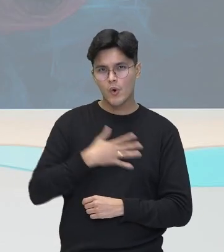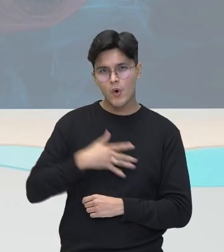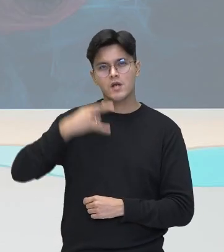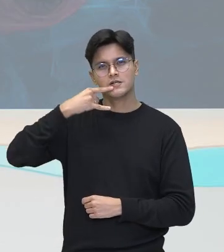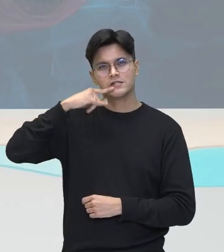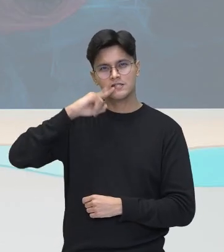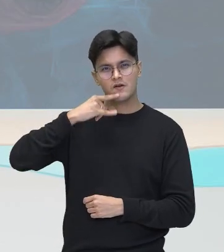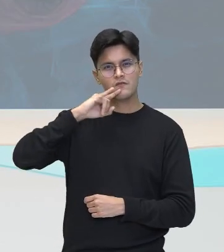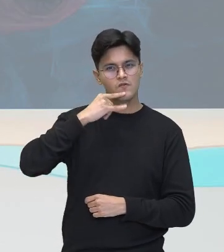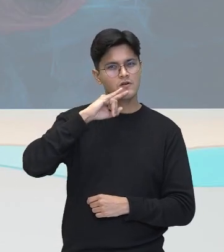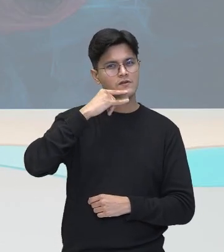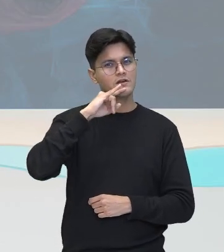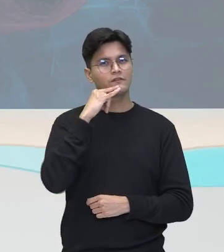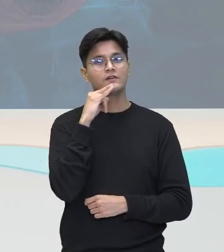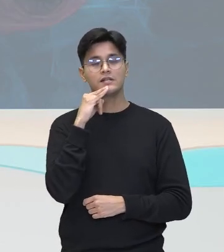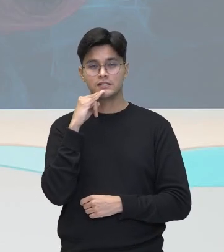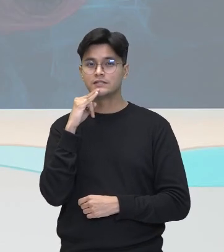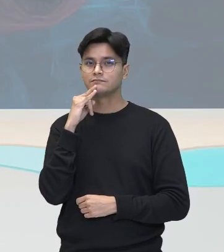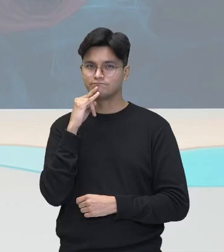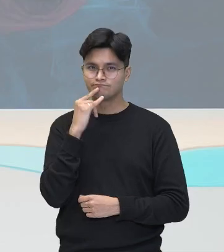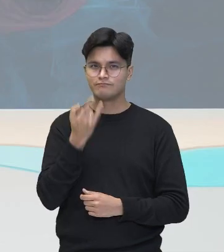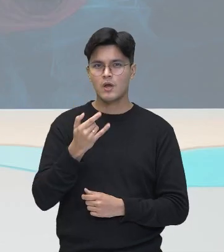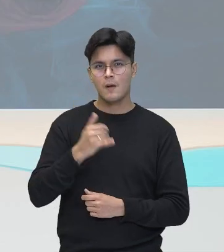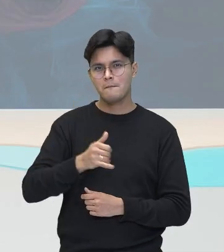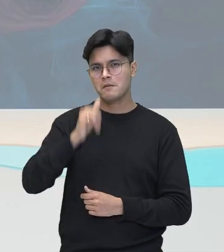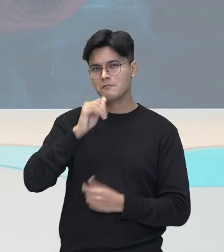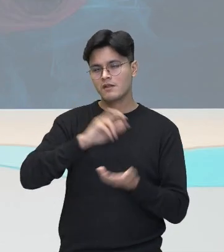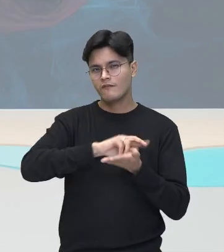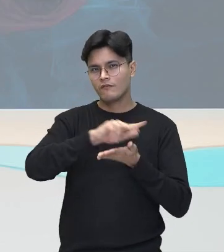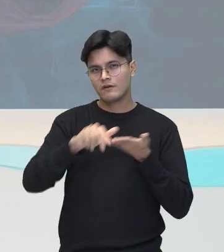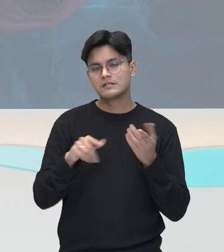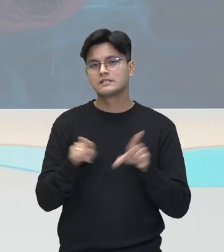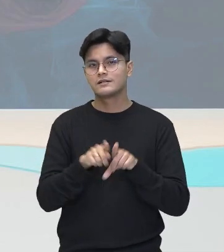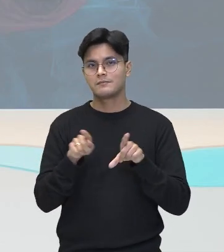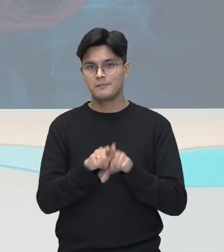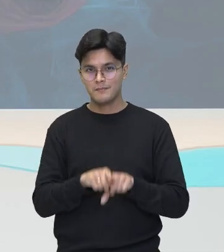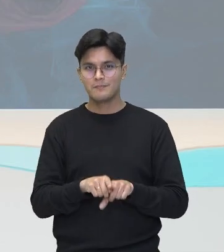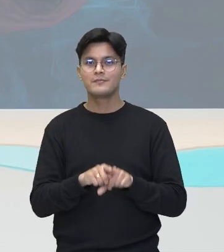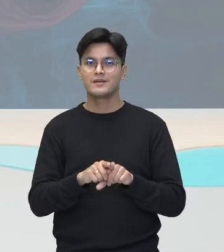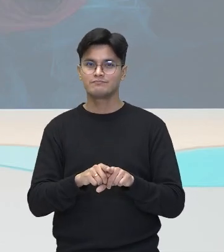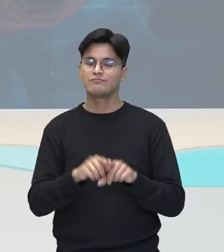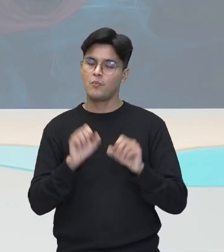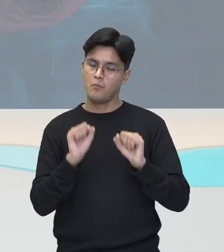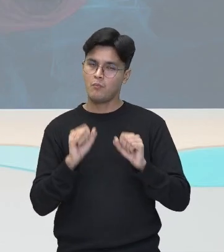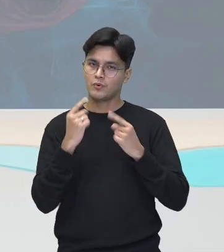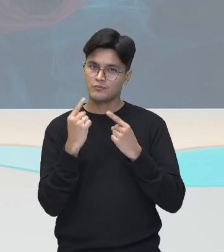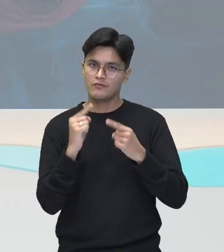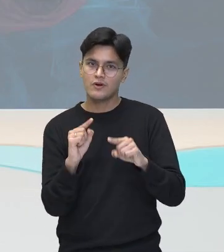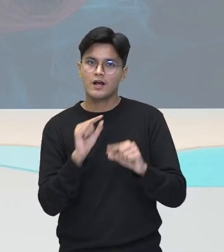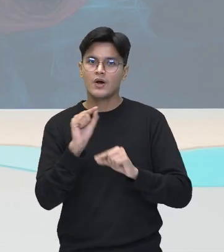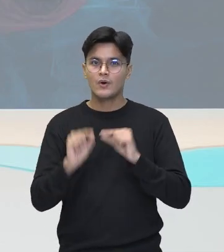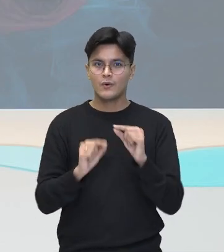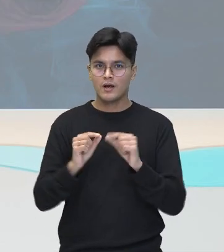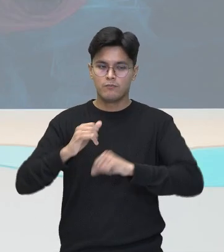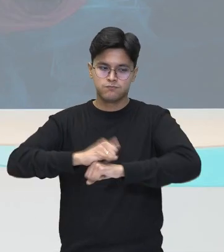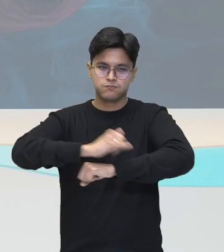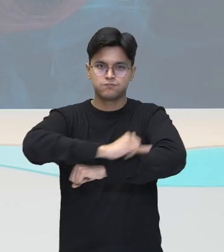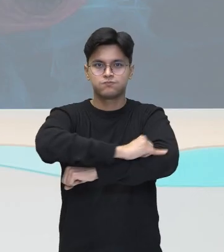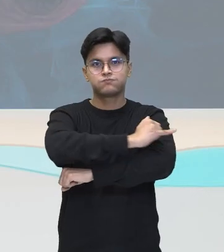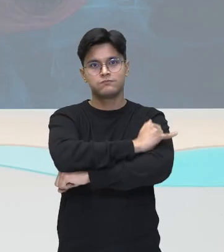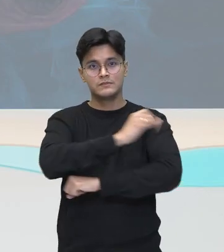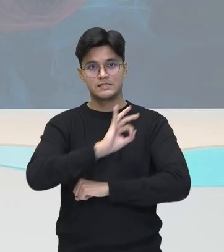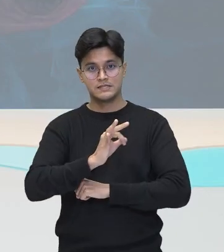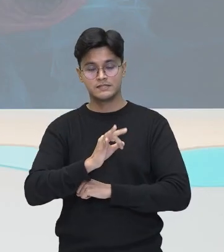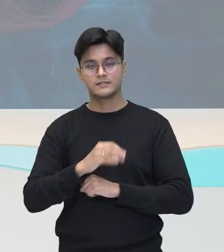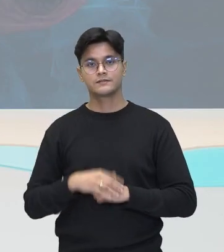Essas bebidas alcoólicas aí, também vai ajudar a aumentar esse grau aí de obesidade, tá? Então,